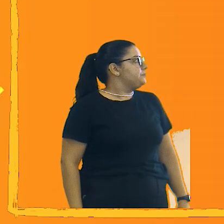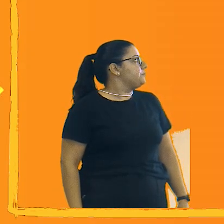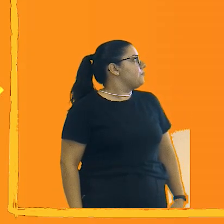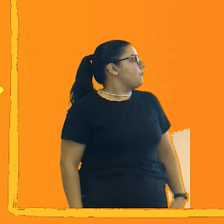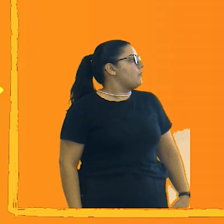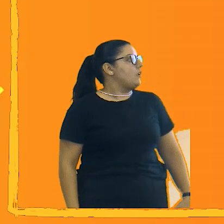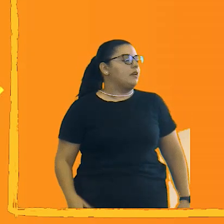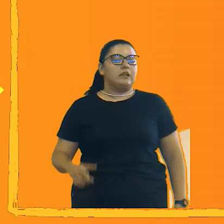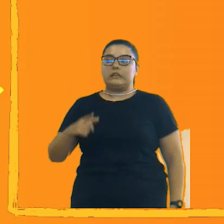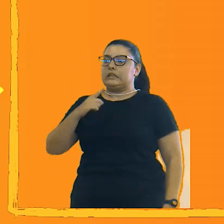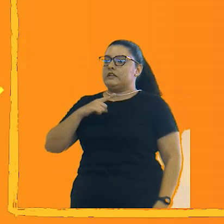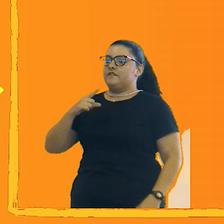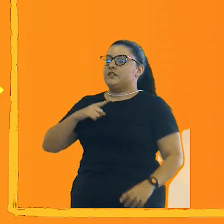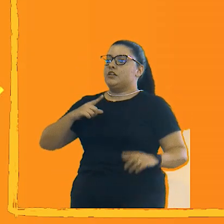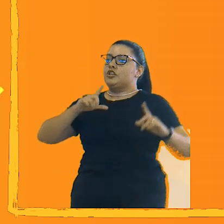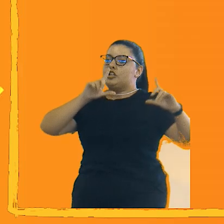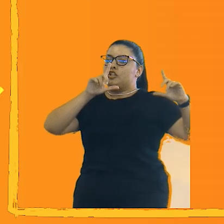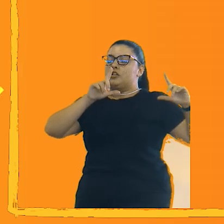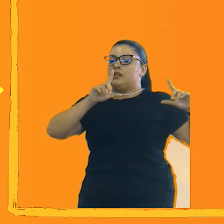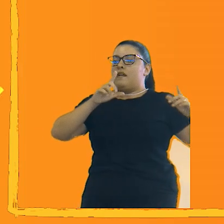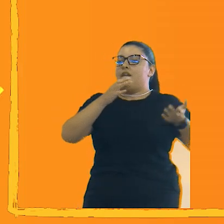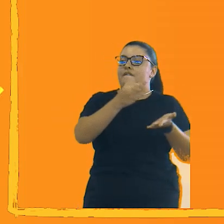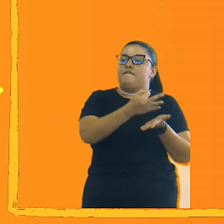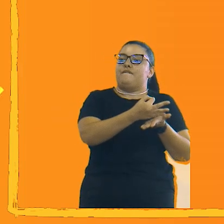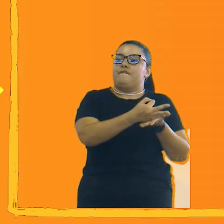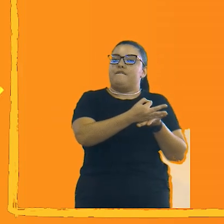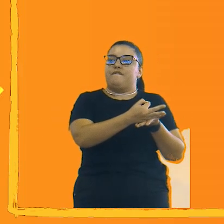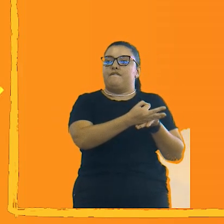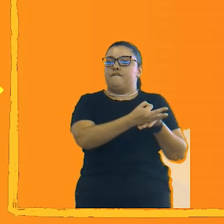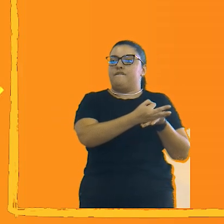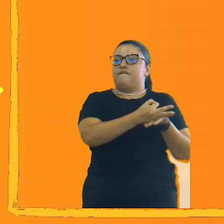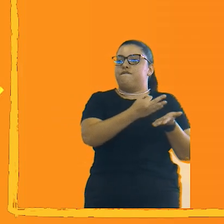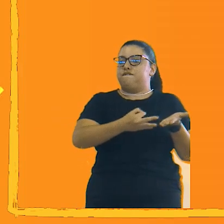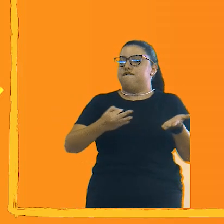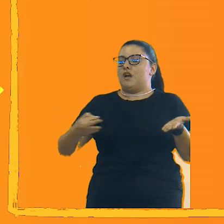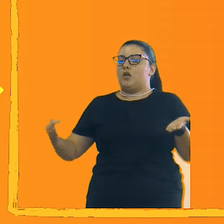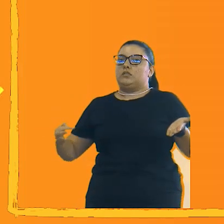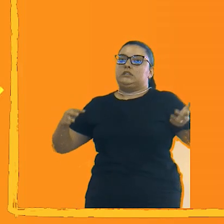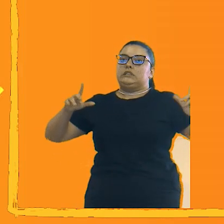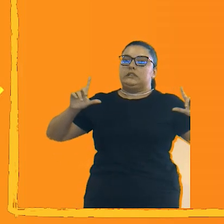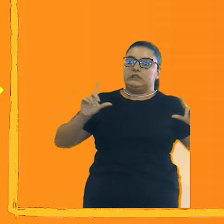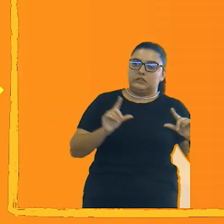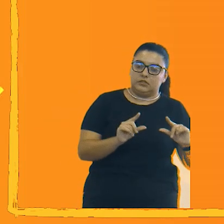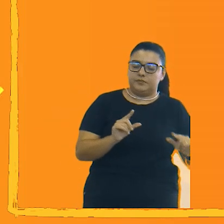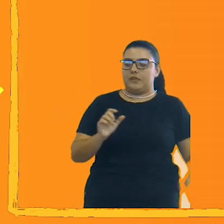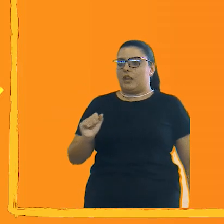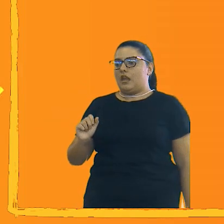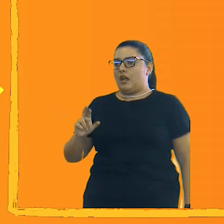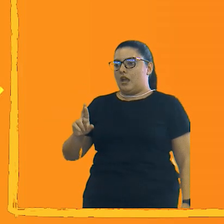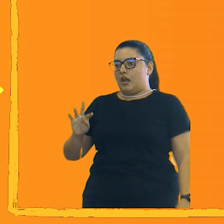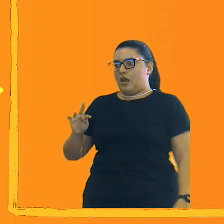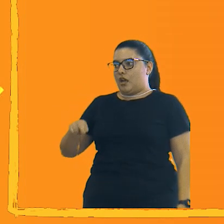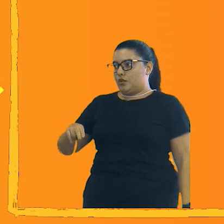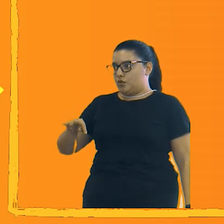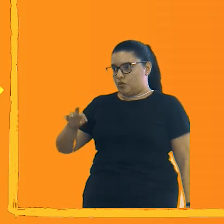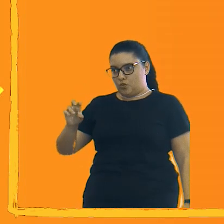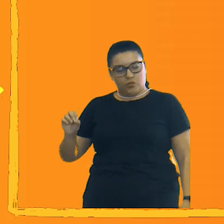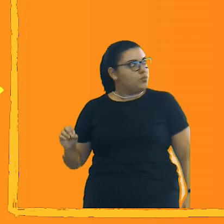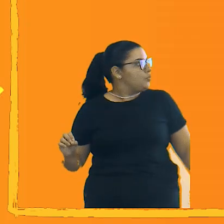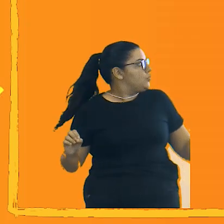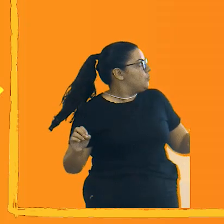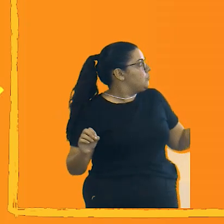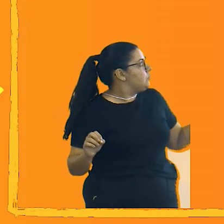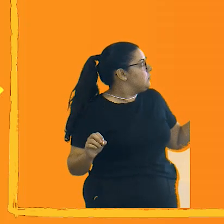a fim de diminuir a quantidade de faltas dos três digitadores de uma gráfica Arnoldo bernaldo e cernaldo